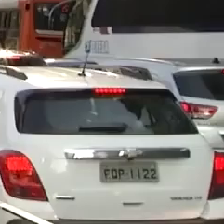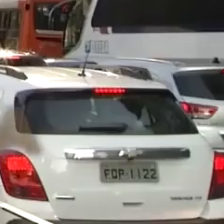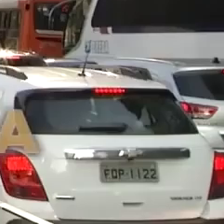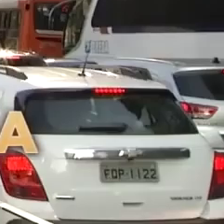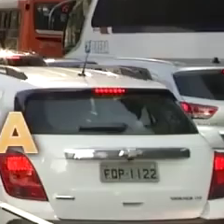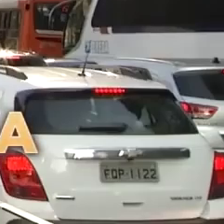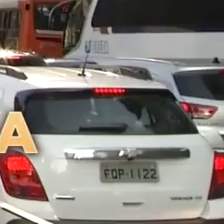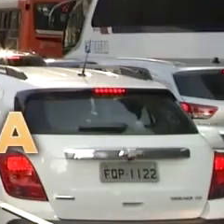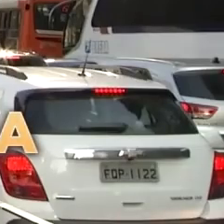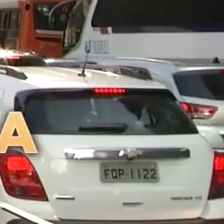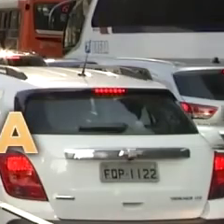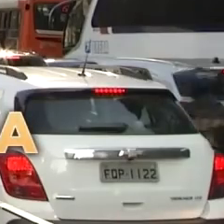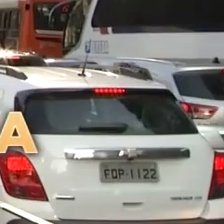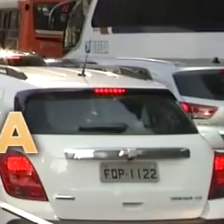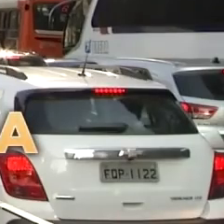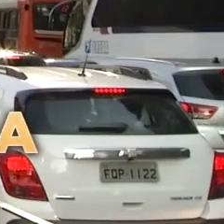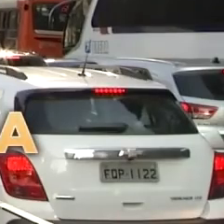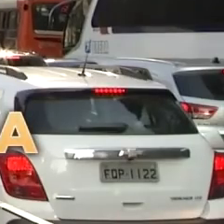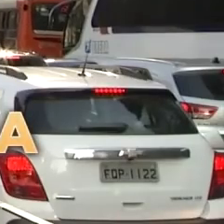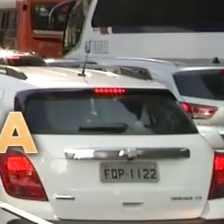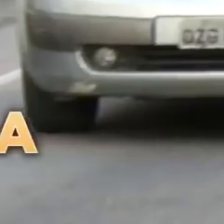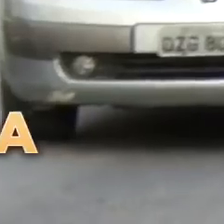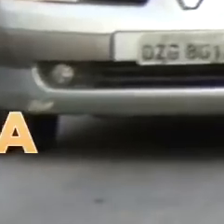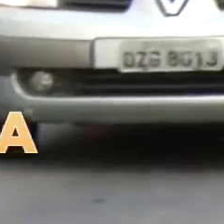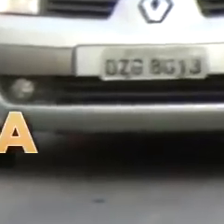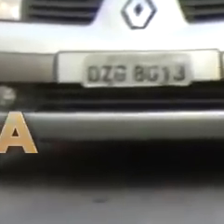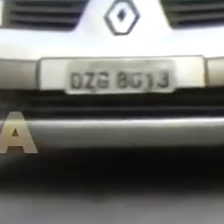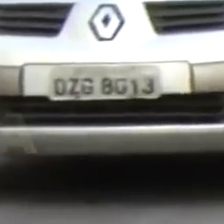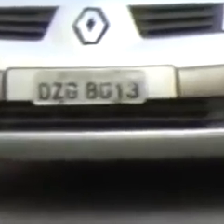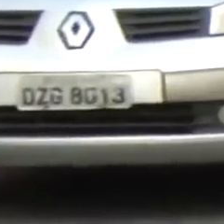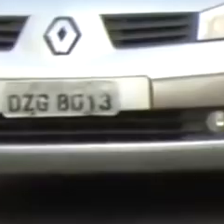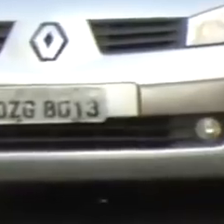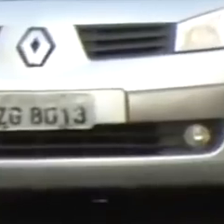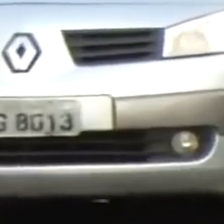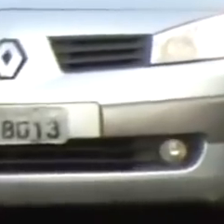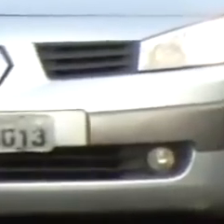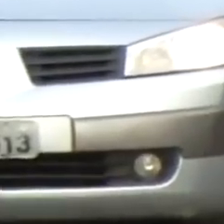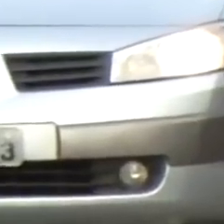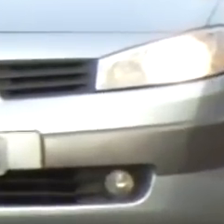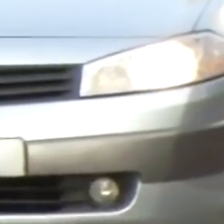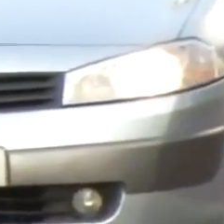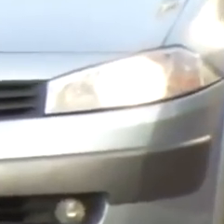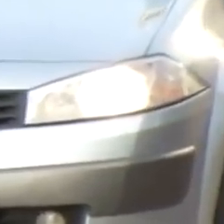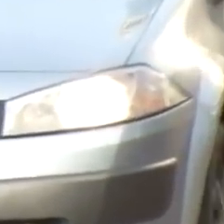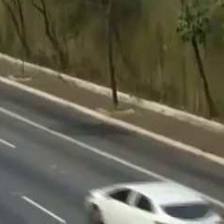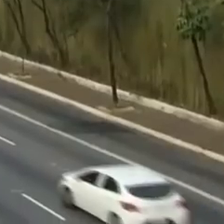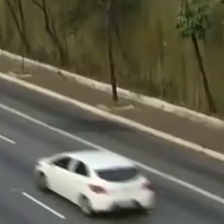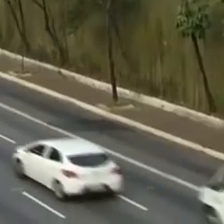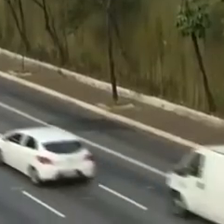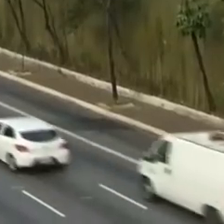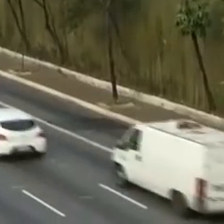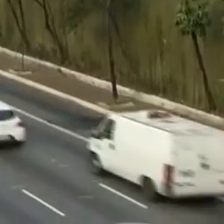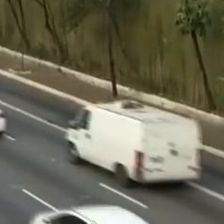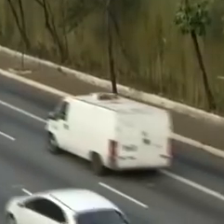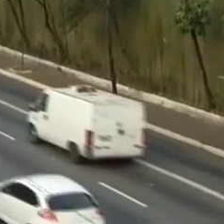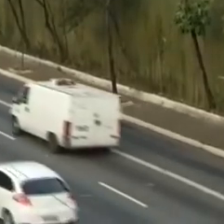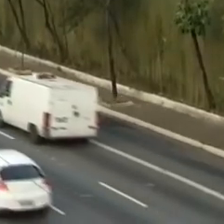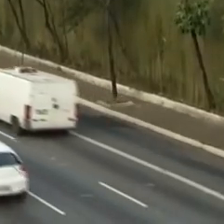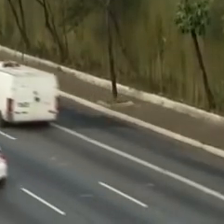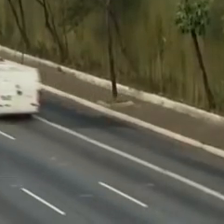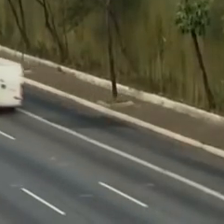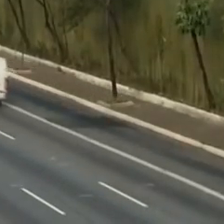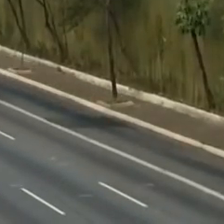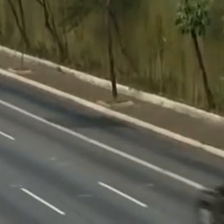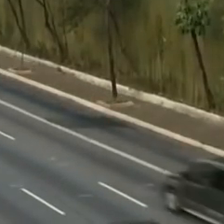se a placa antiga estiver danificada e precisar ser trocada. Enquanto isso, os 2 modelos vão circular